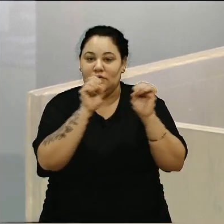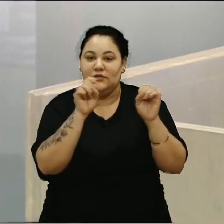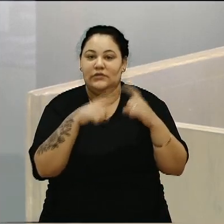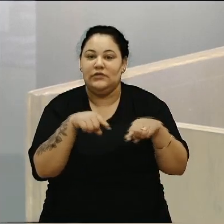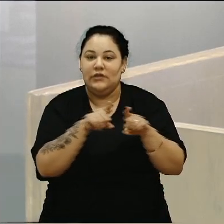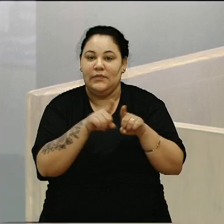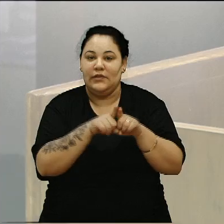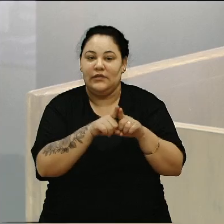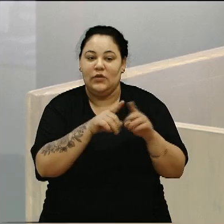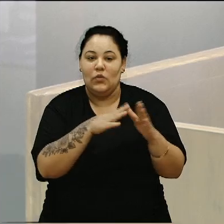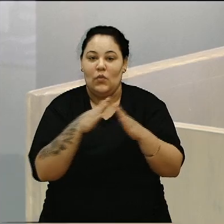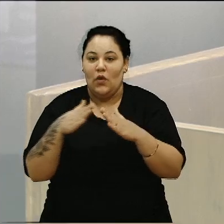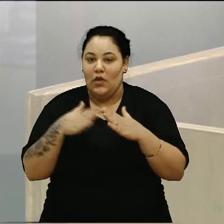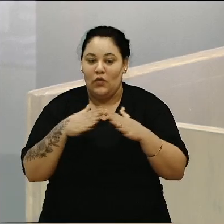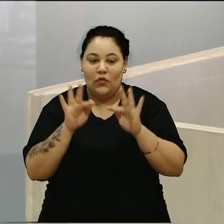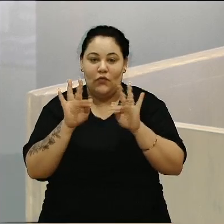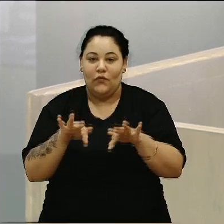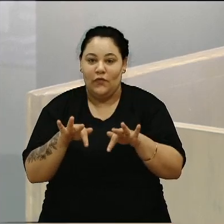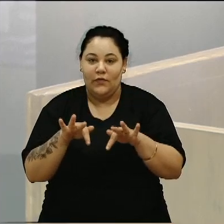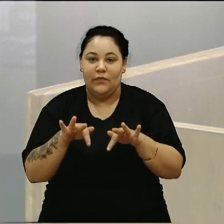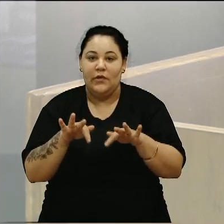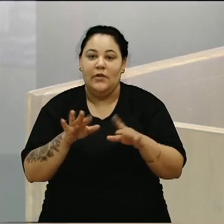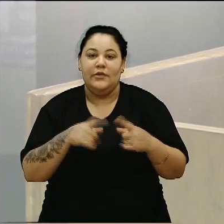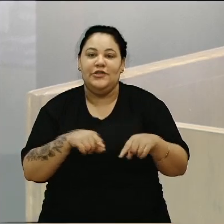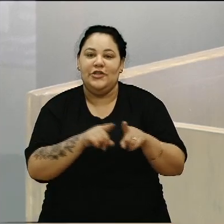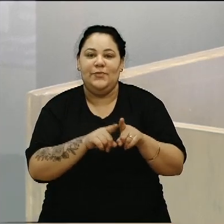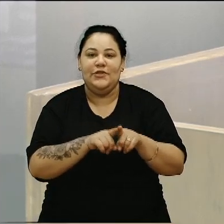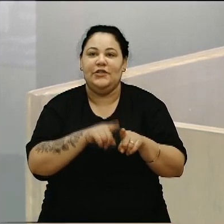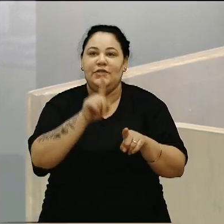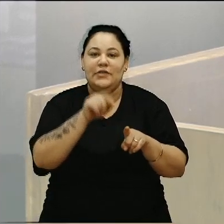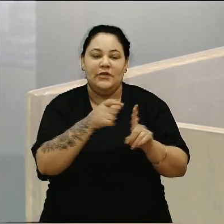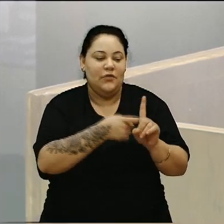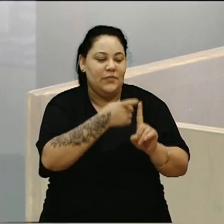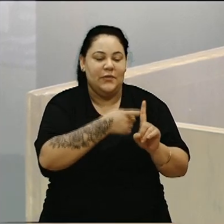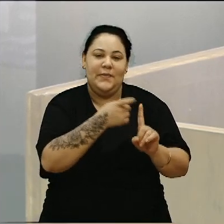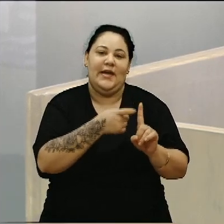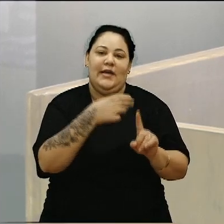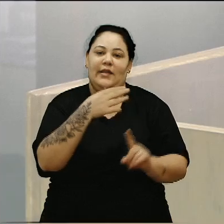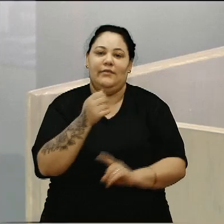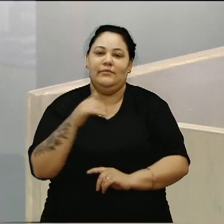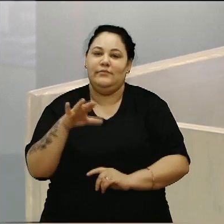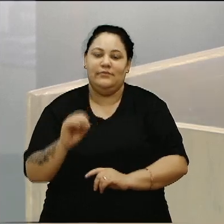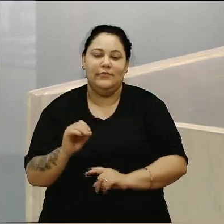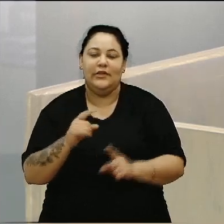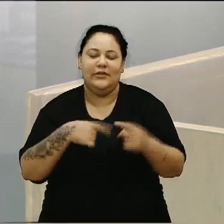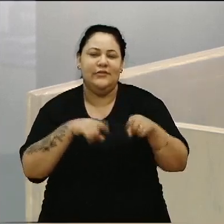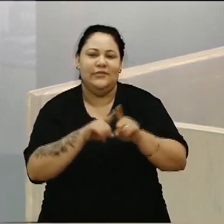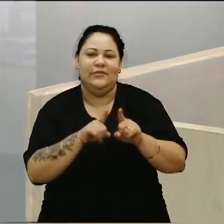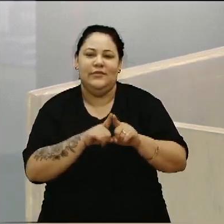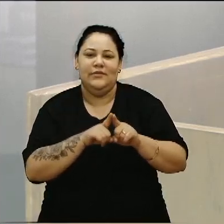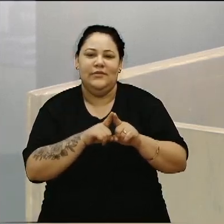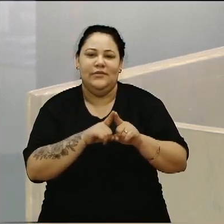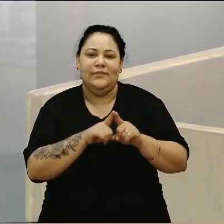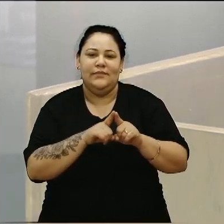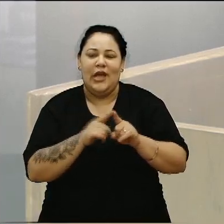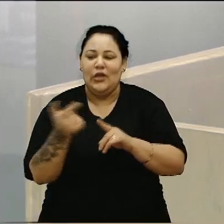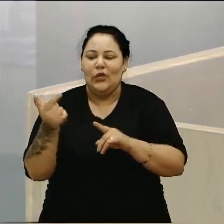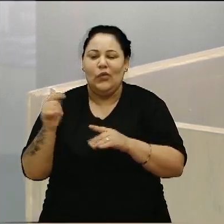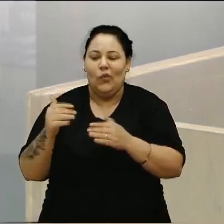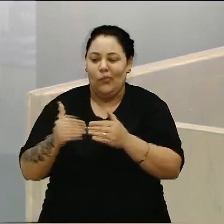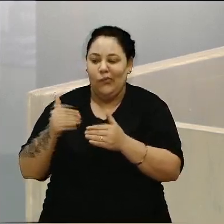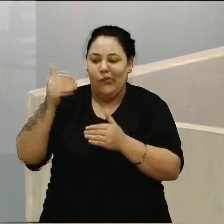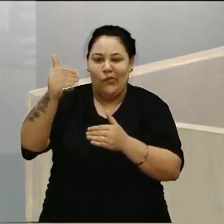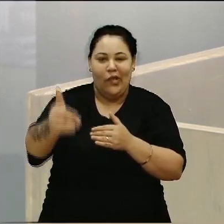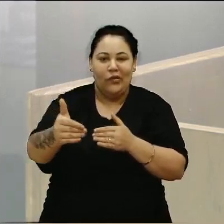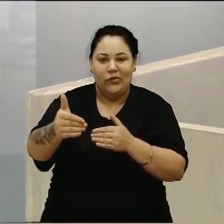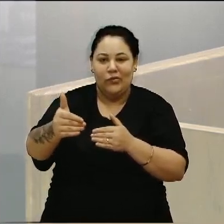morador do final da Marcelino Ramos, lá no São Caetano, do mês 5. E aí, do outro lado da Pedreira do Guerra,